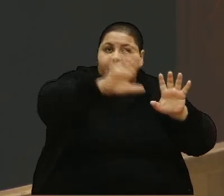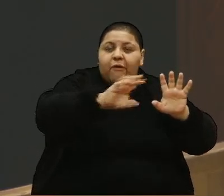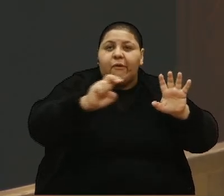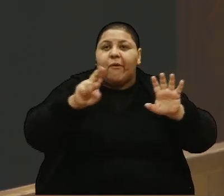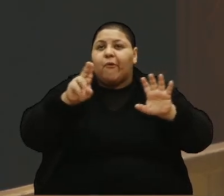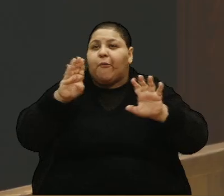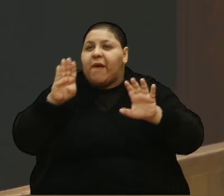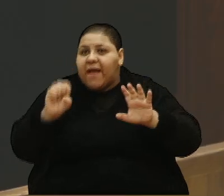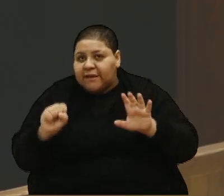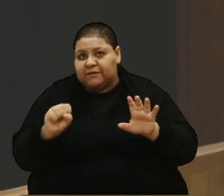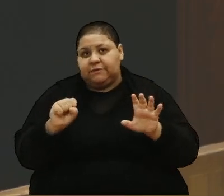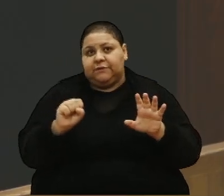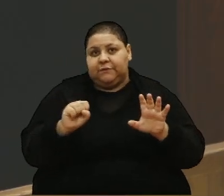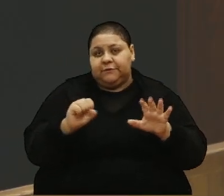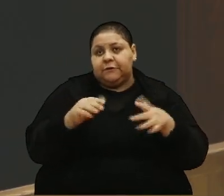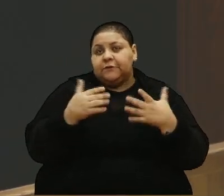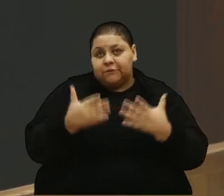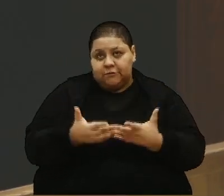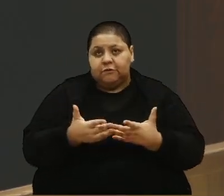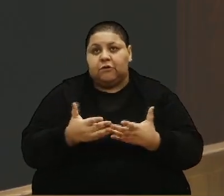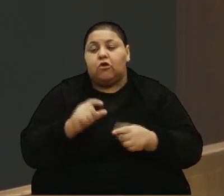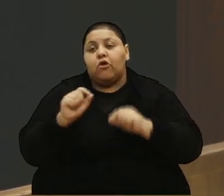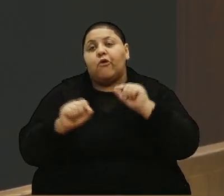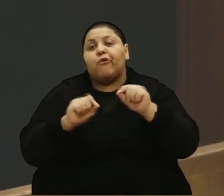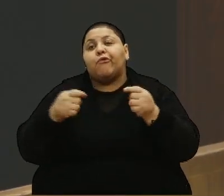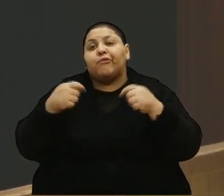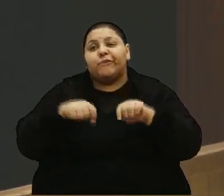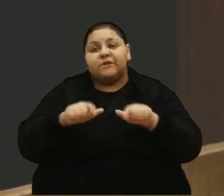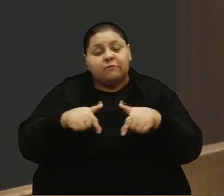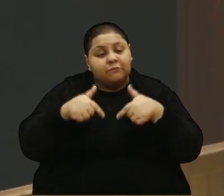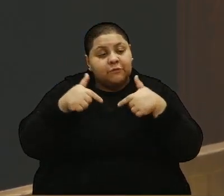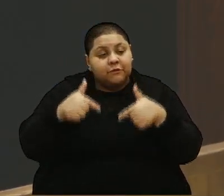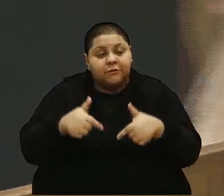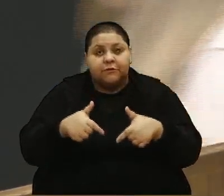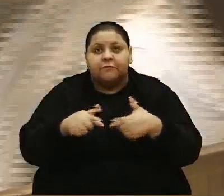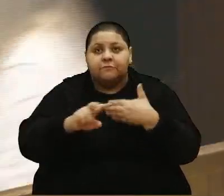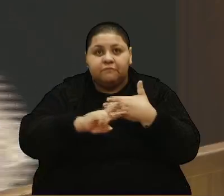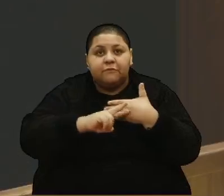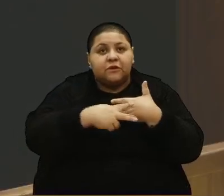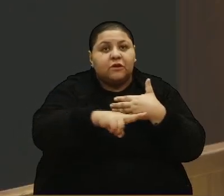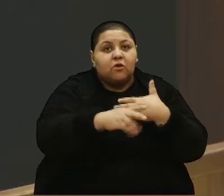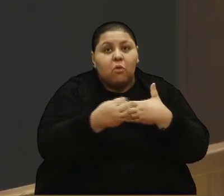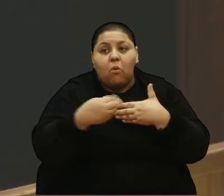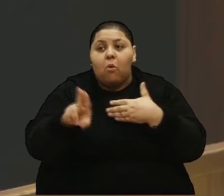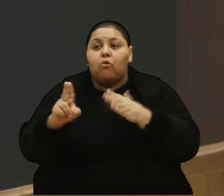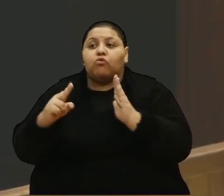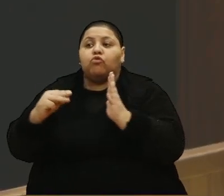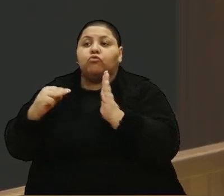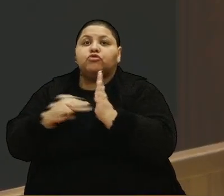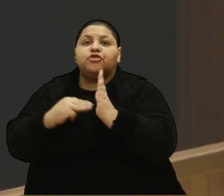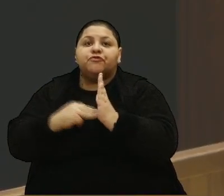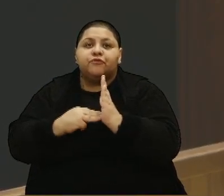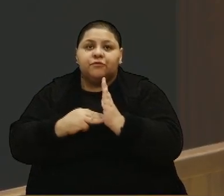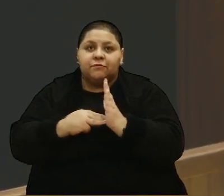UBSs. Então, o que nós precisamos agir? Na consequência ou na causa?